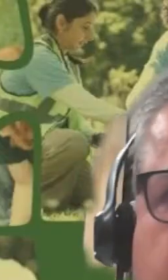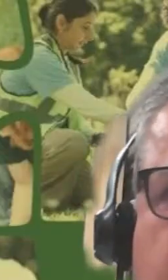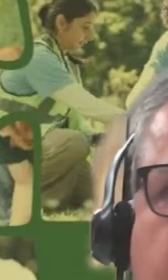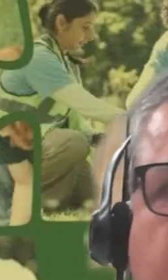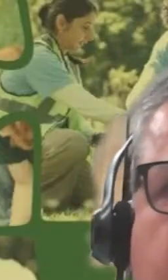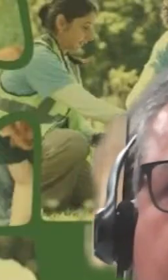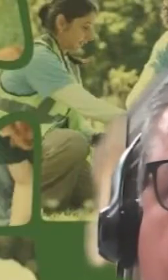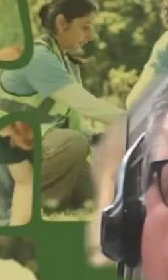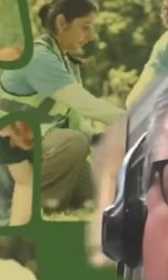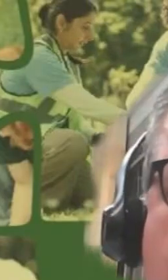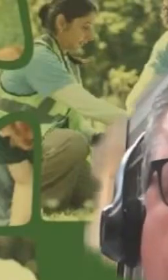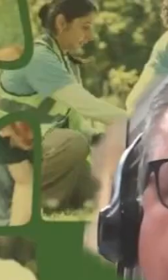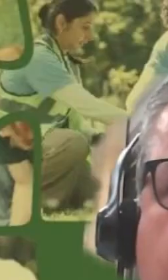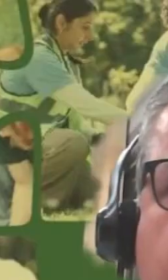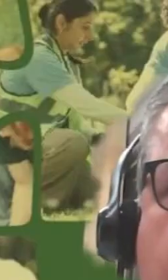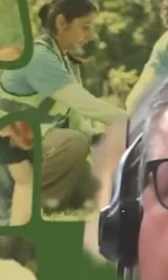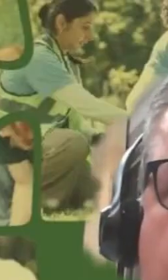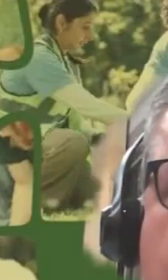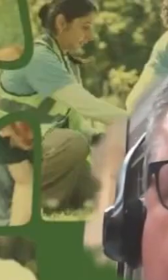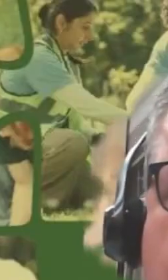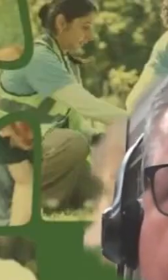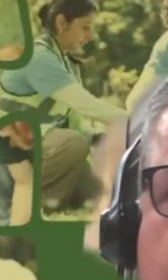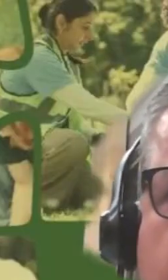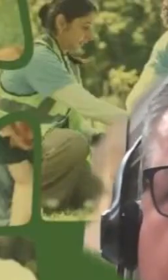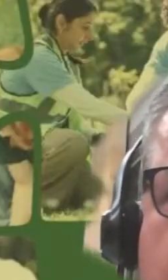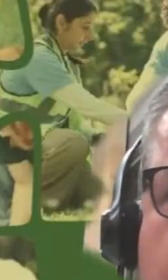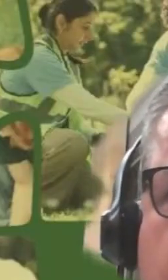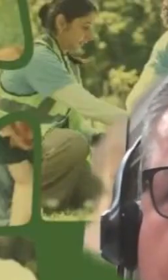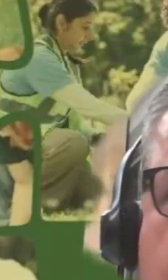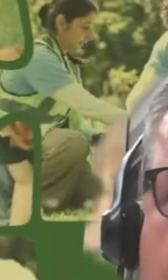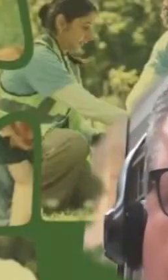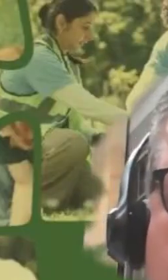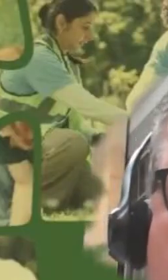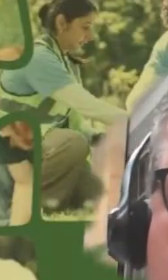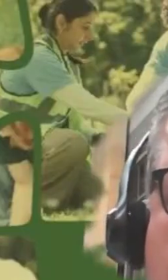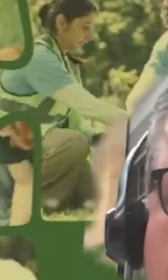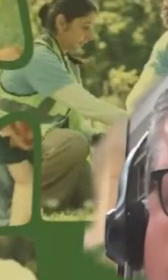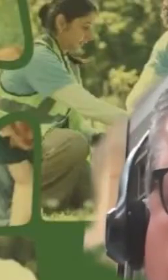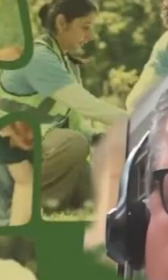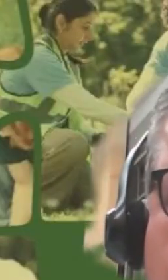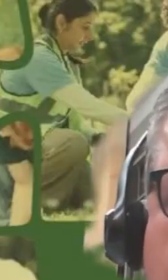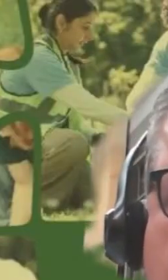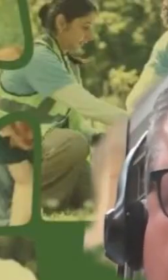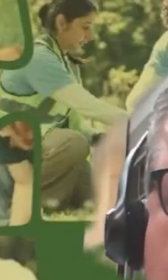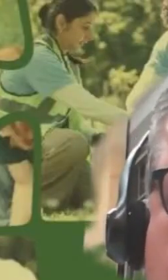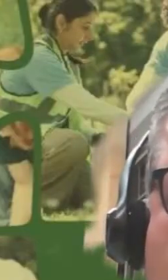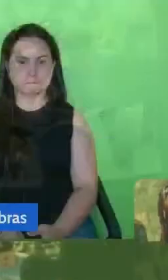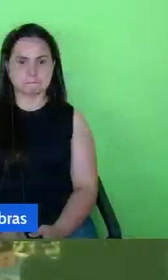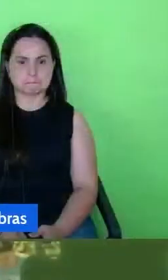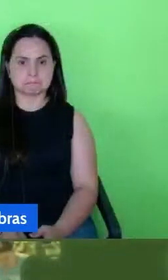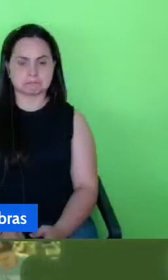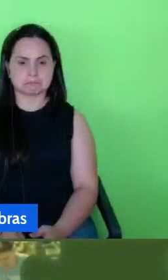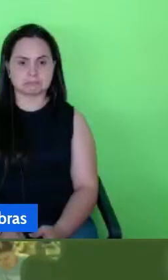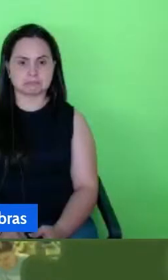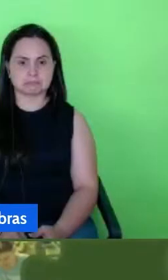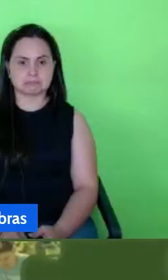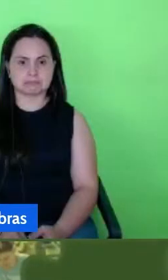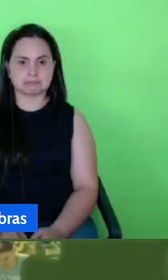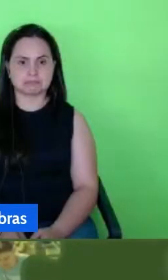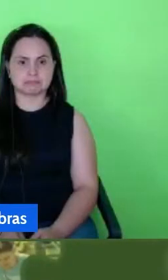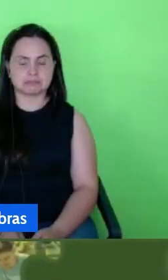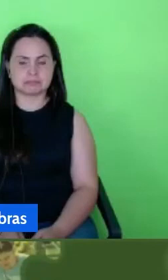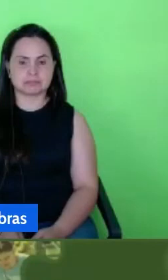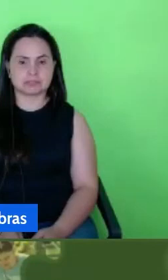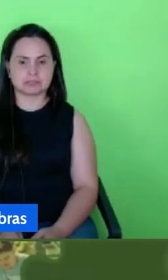esperar carregar, né? Na verdade, ela não perguntava sobre a área, ela quis se inteirar, sabe? E aí já vai vir direto aqui, ó, Edital